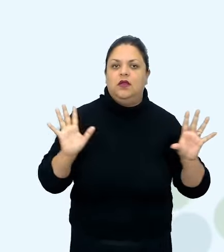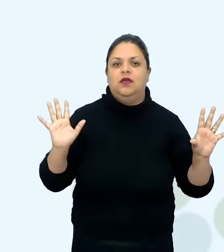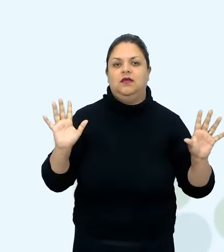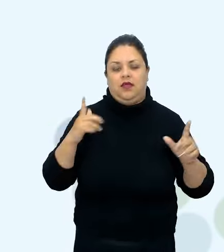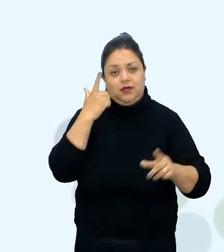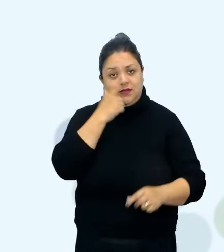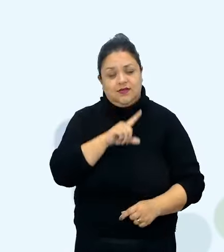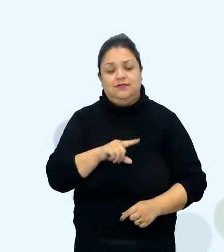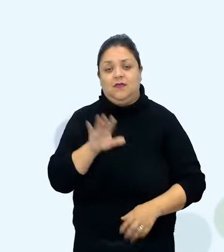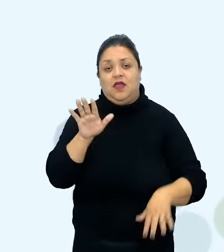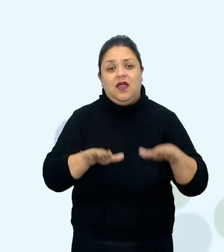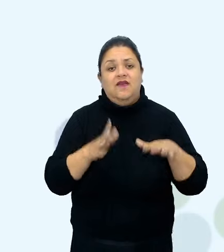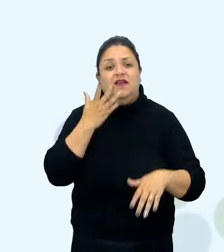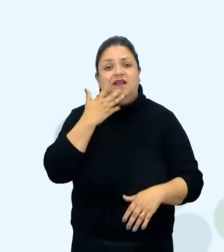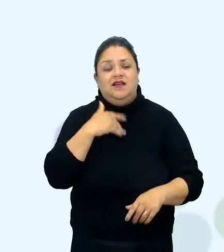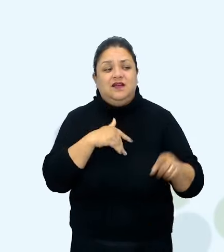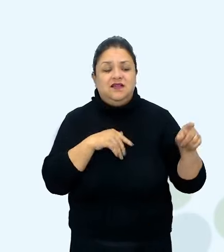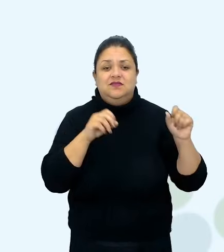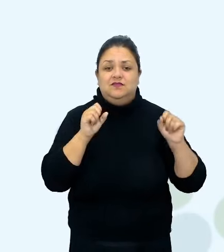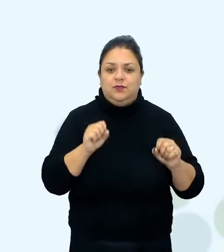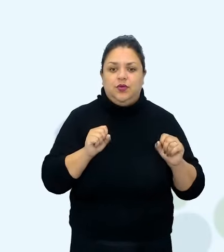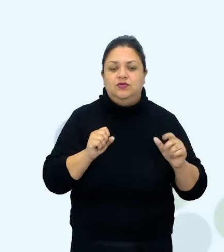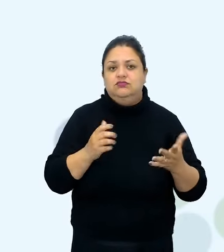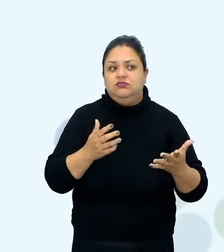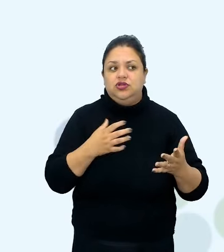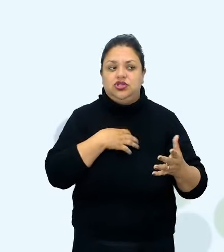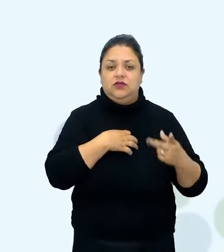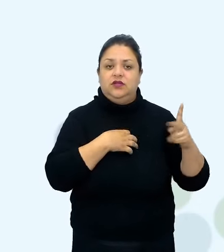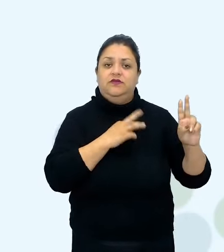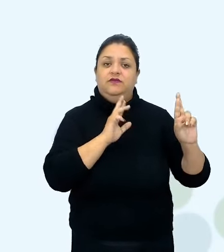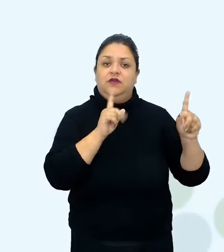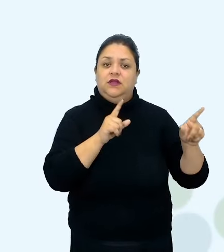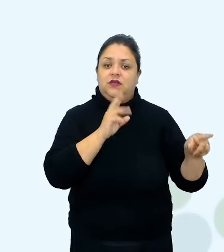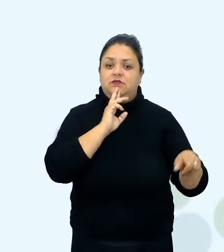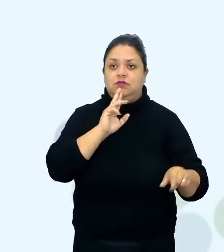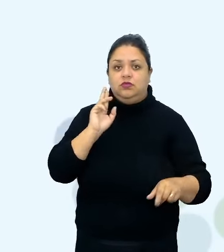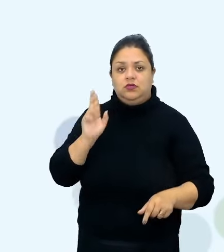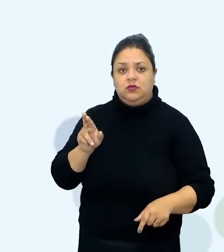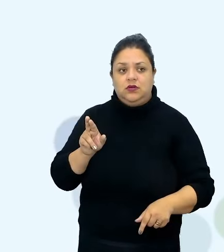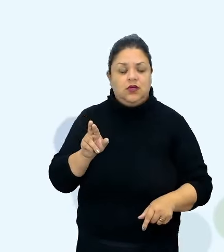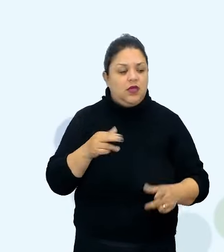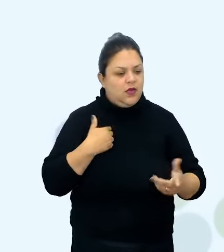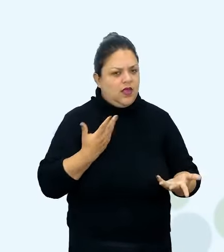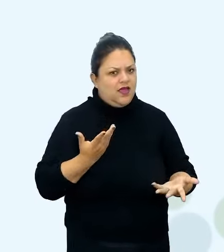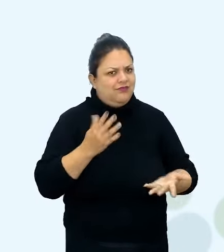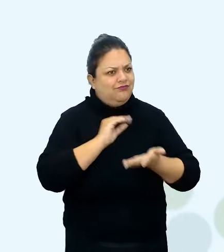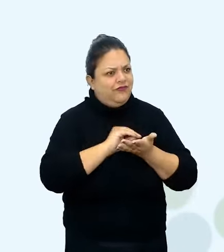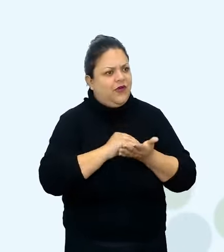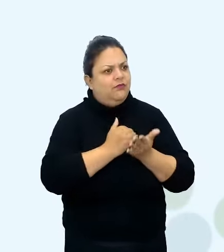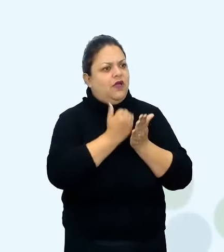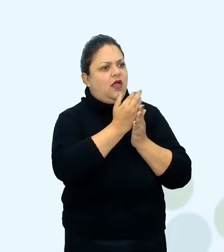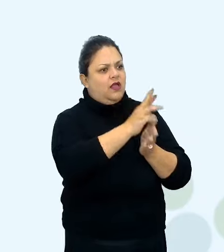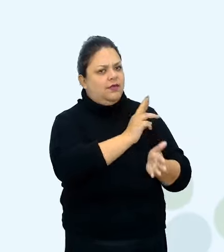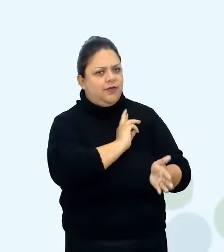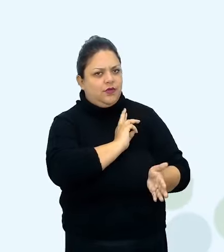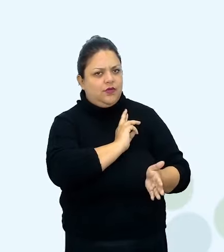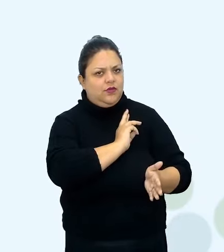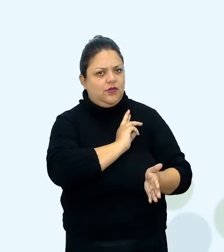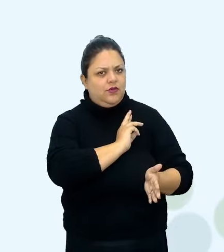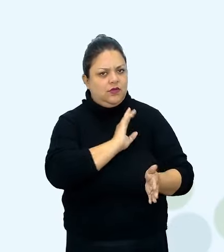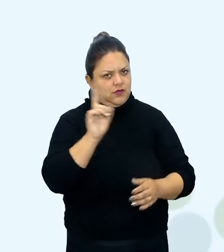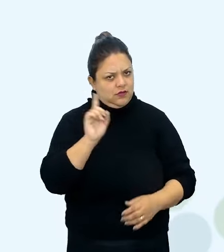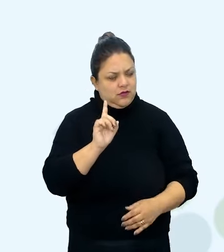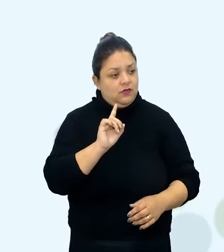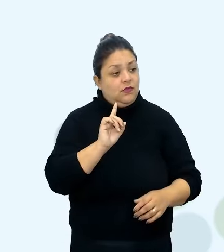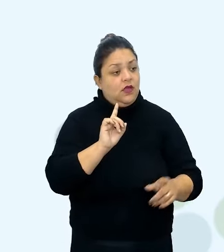às vezes, que vai responder não é necessariamente no tempo que a gente espera, mas ela sempre responde,